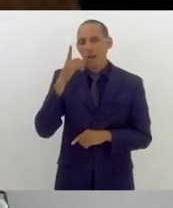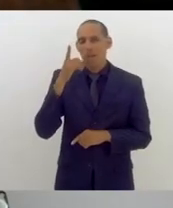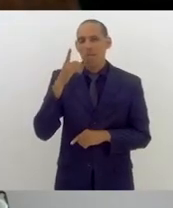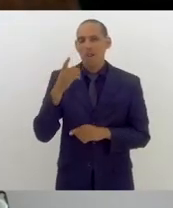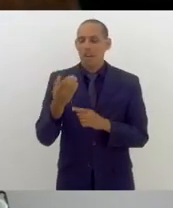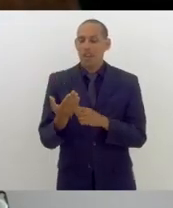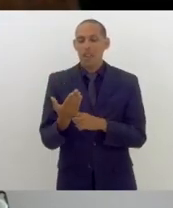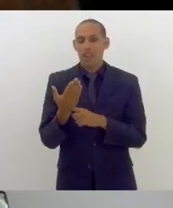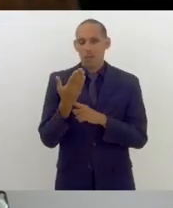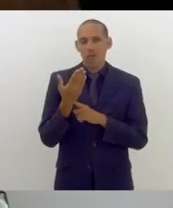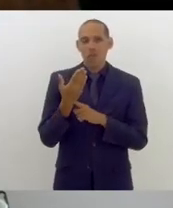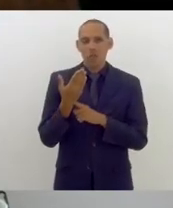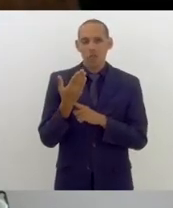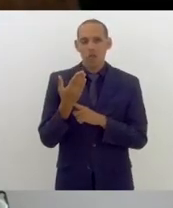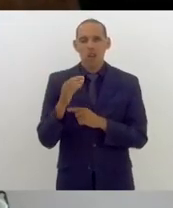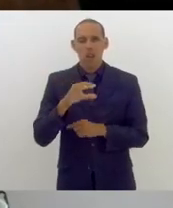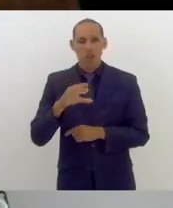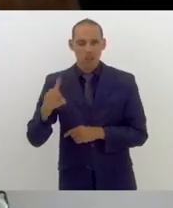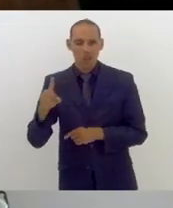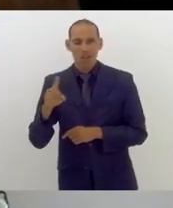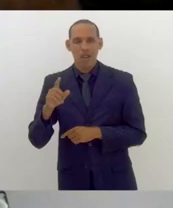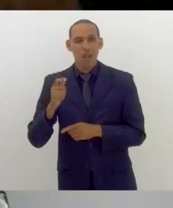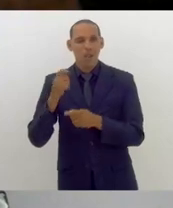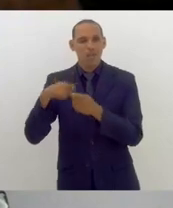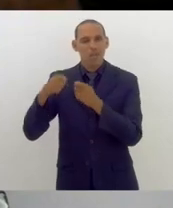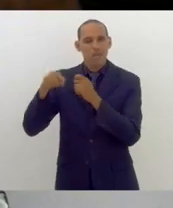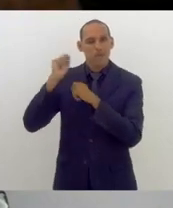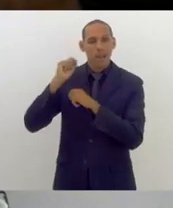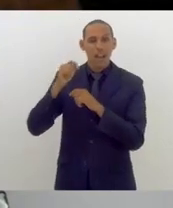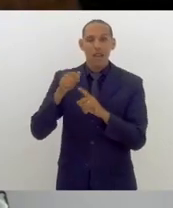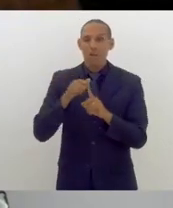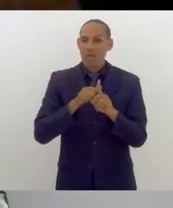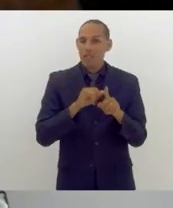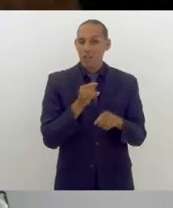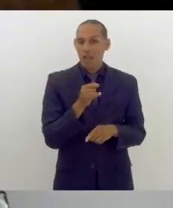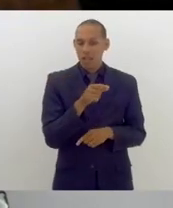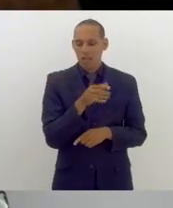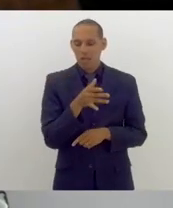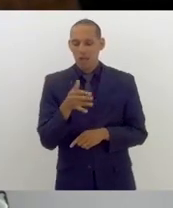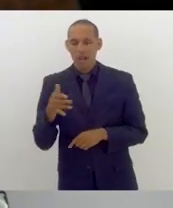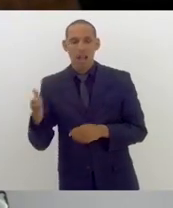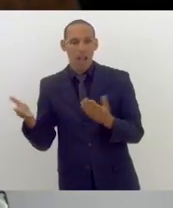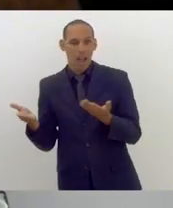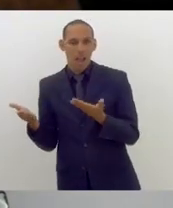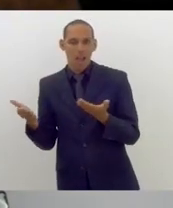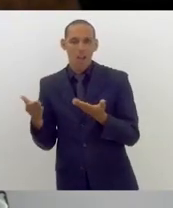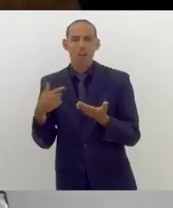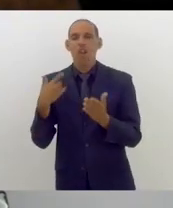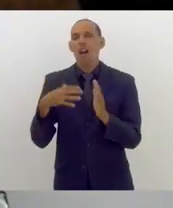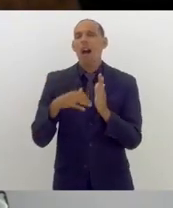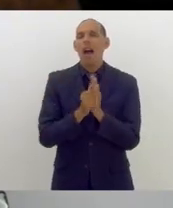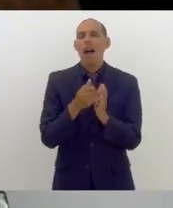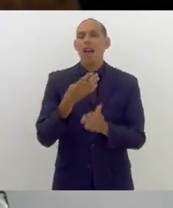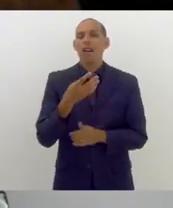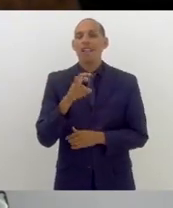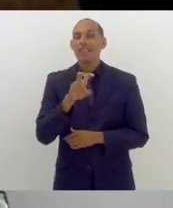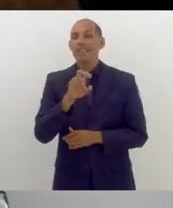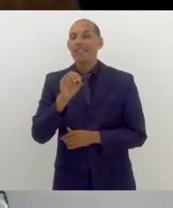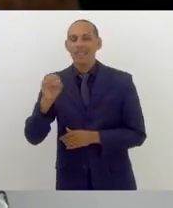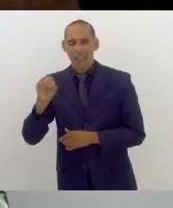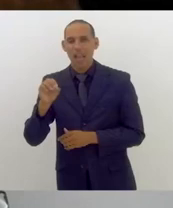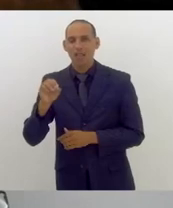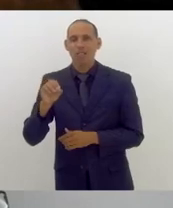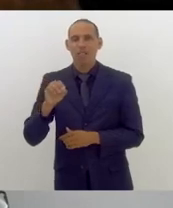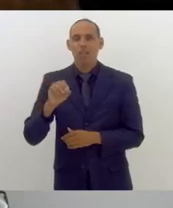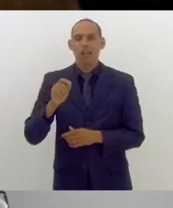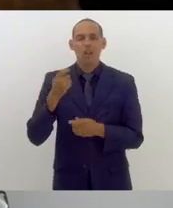a coordenadoria de pesca nós cadastramos de Janeiro até a presidente data mais de 500 pescadores na